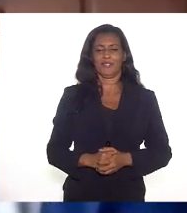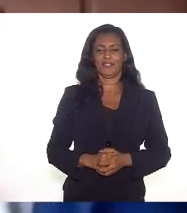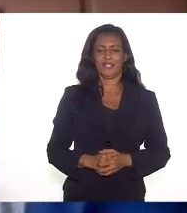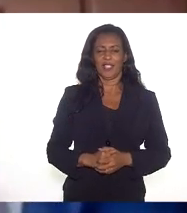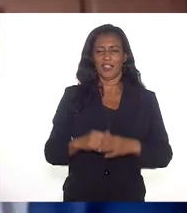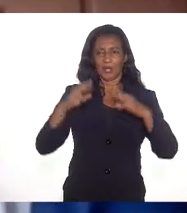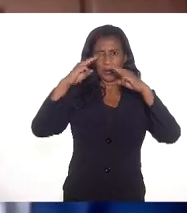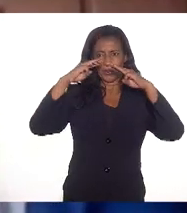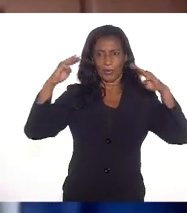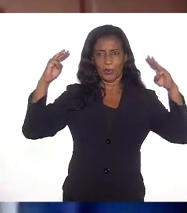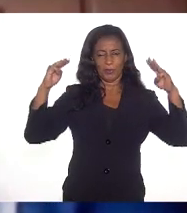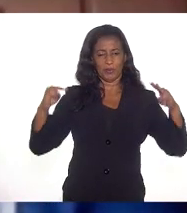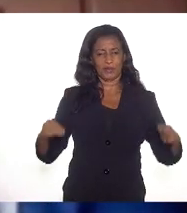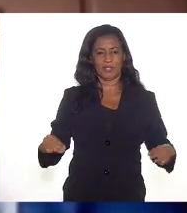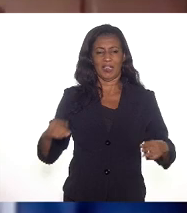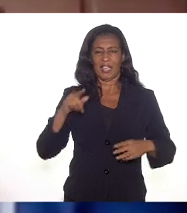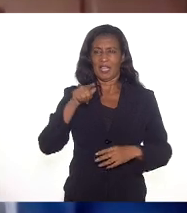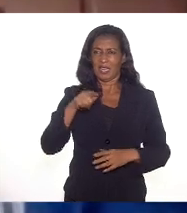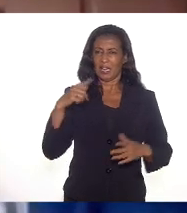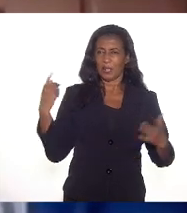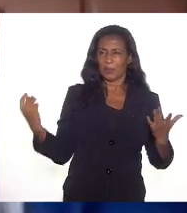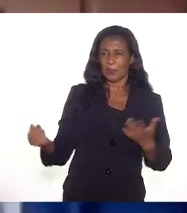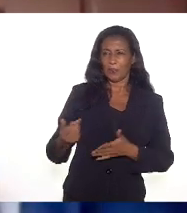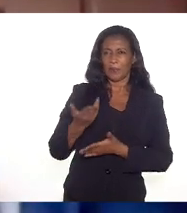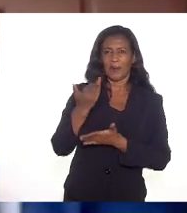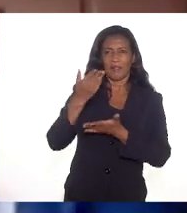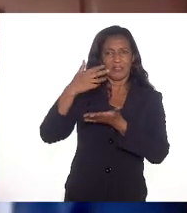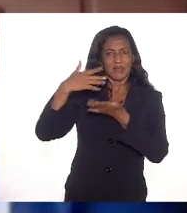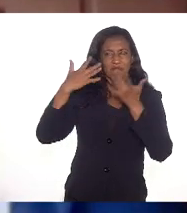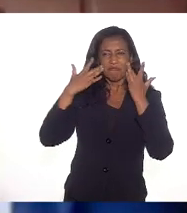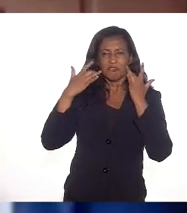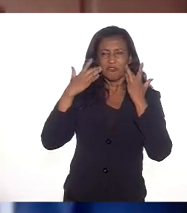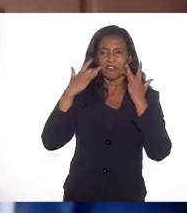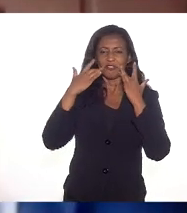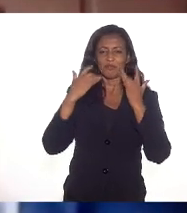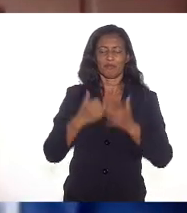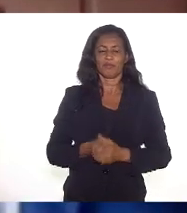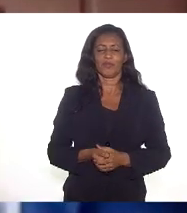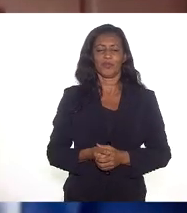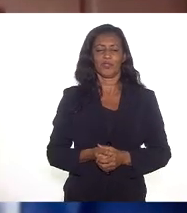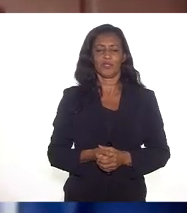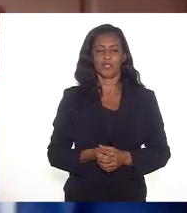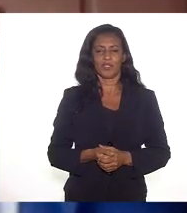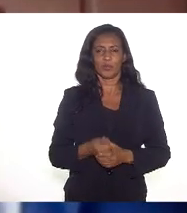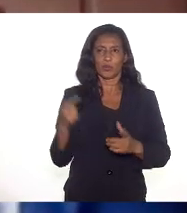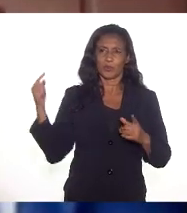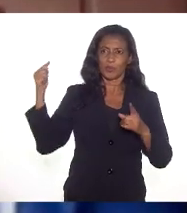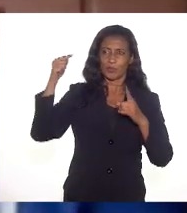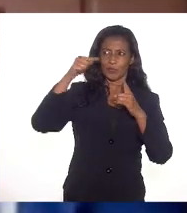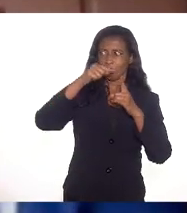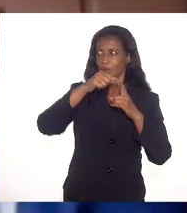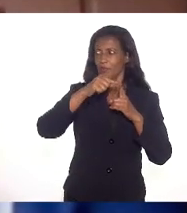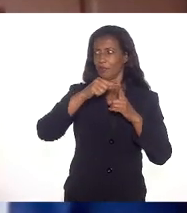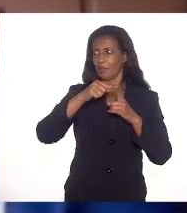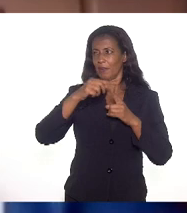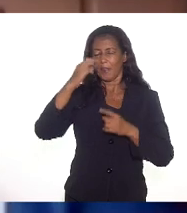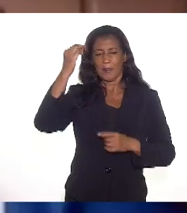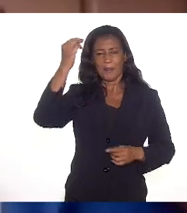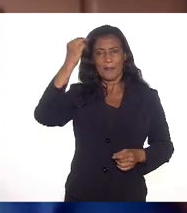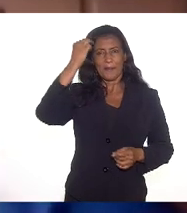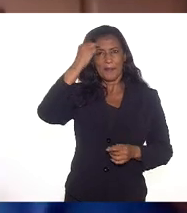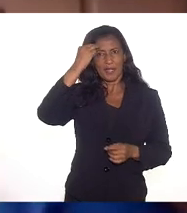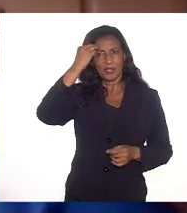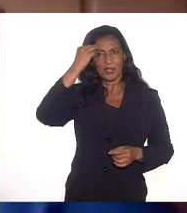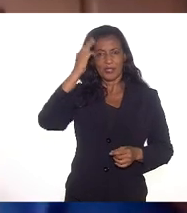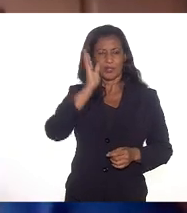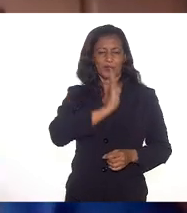de representatividade num período que ainda essa palavra não havia alcançado mentes e